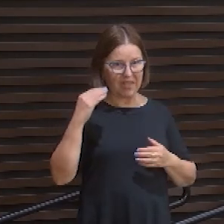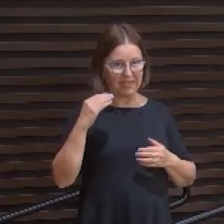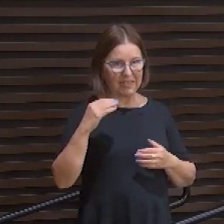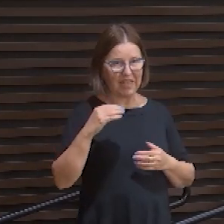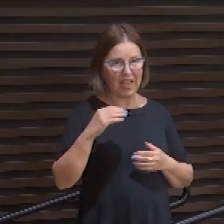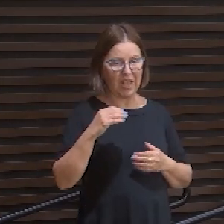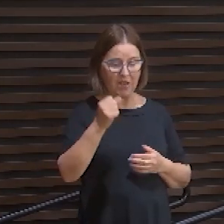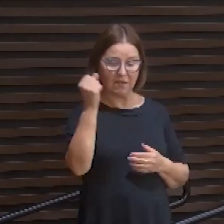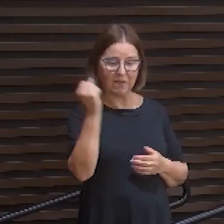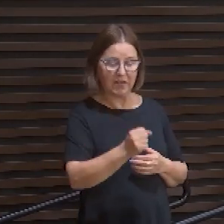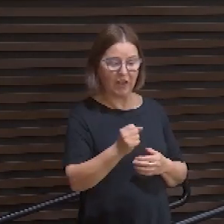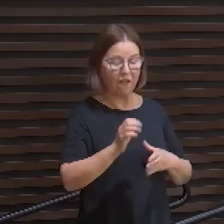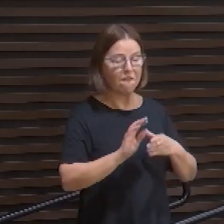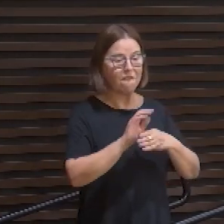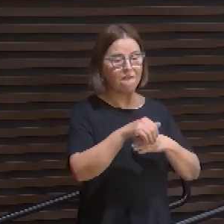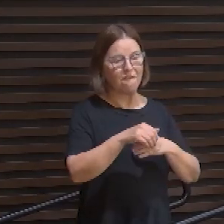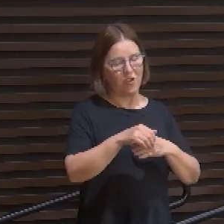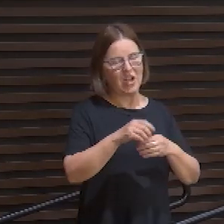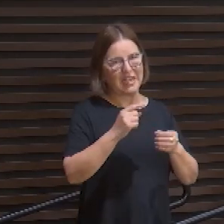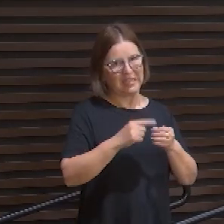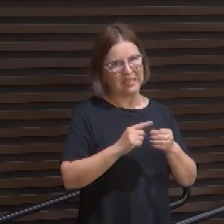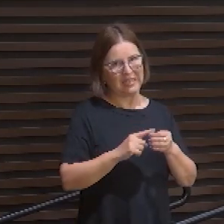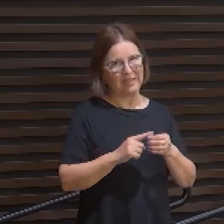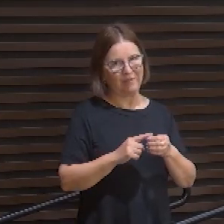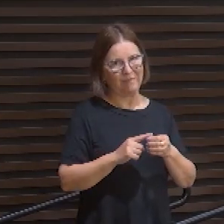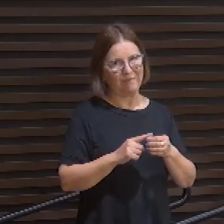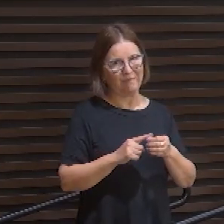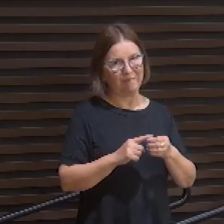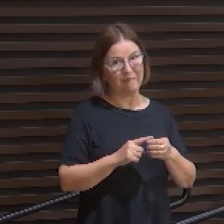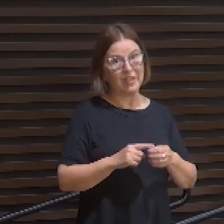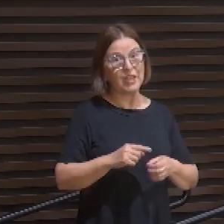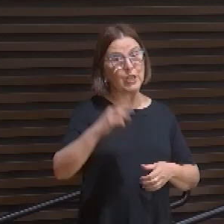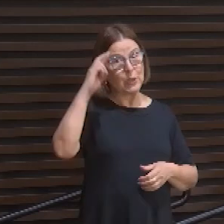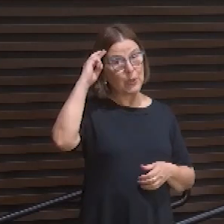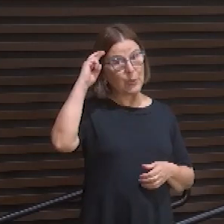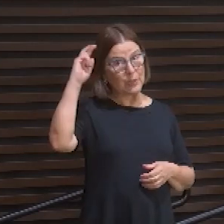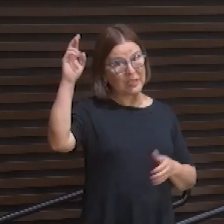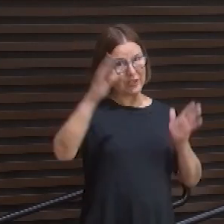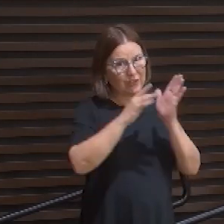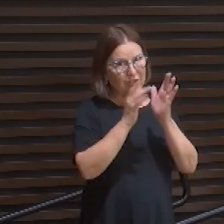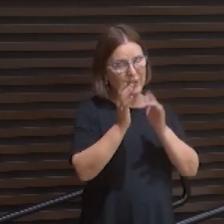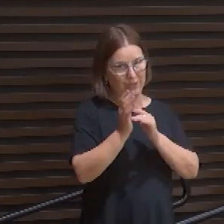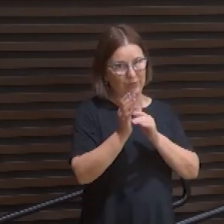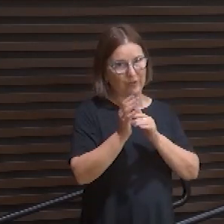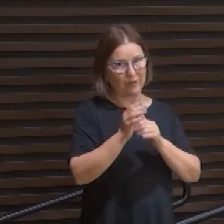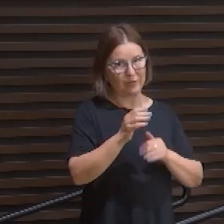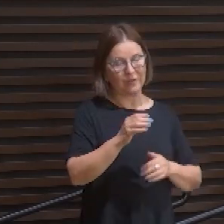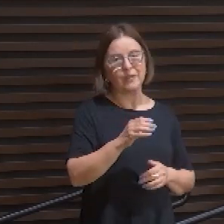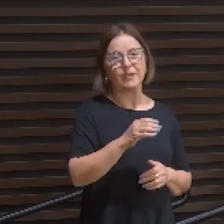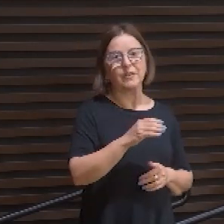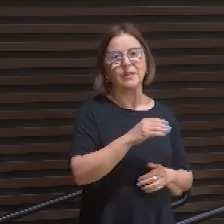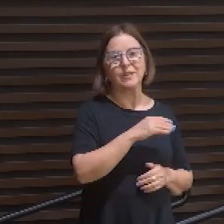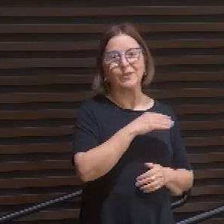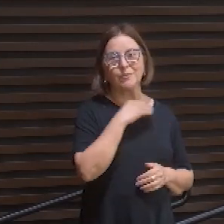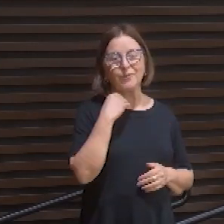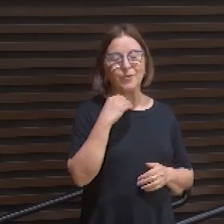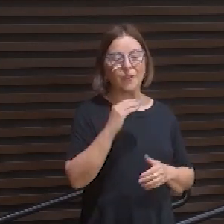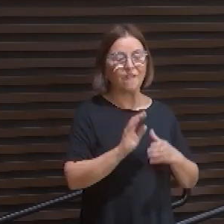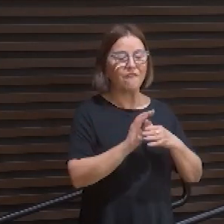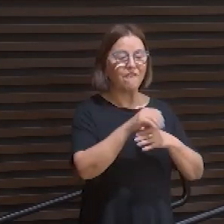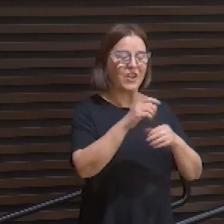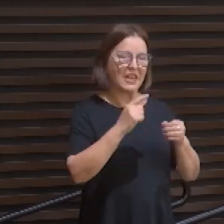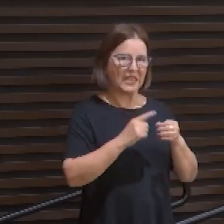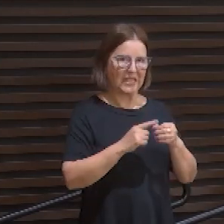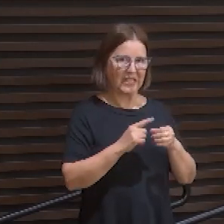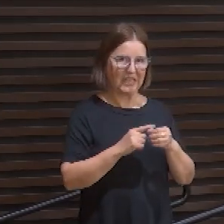E o Senhor foi crucificado fora da cidade. E foi colocado naquele